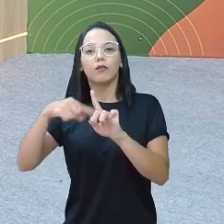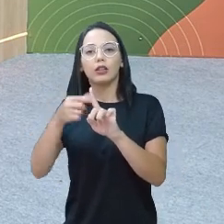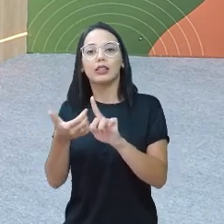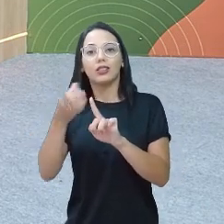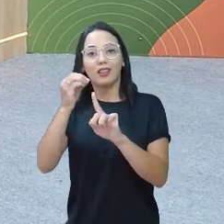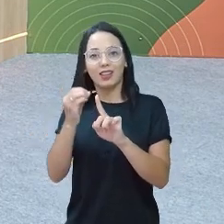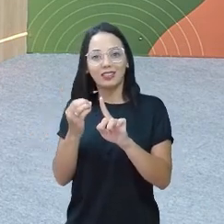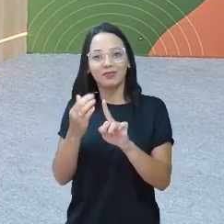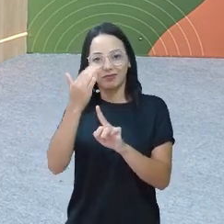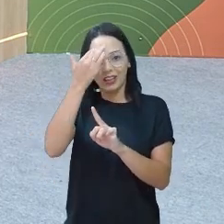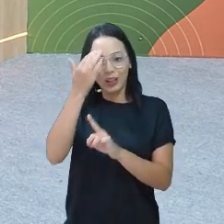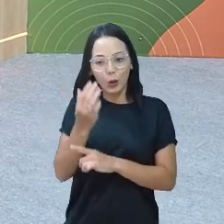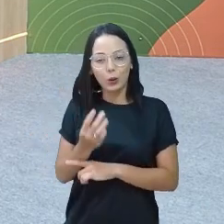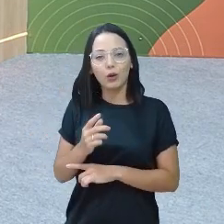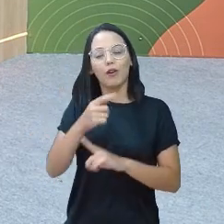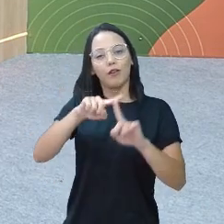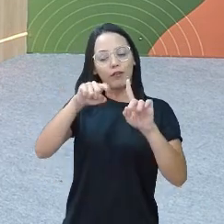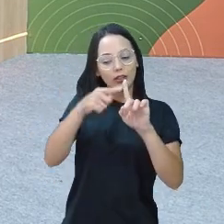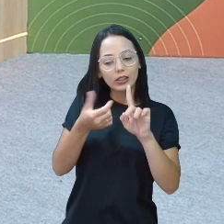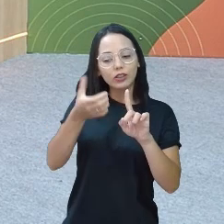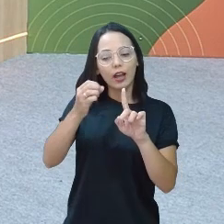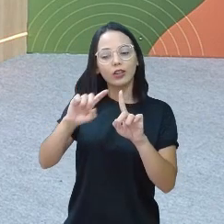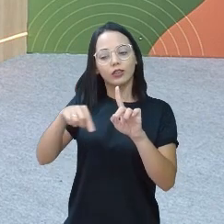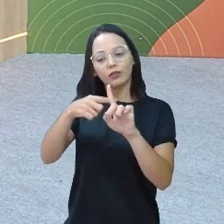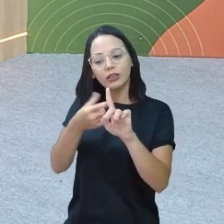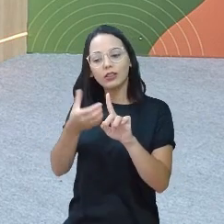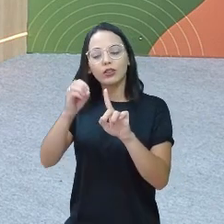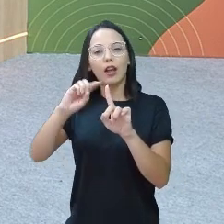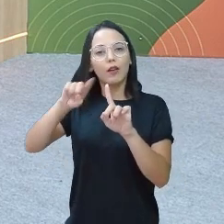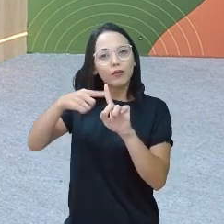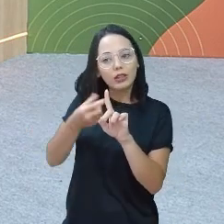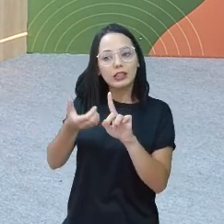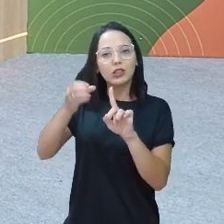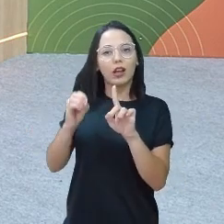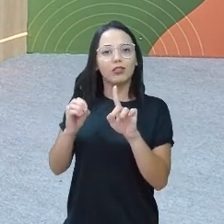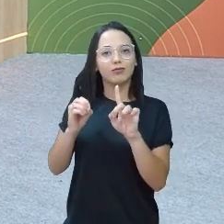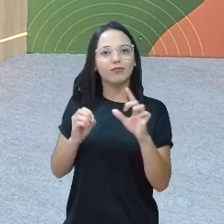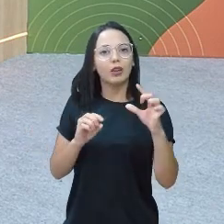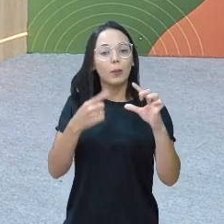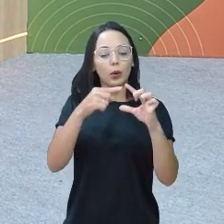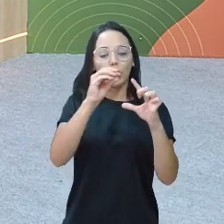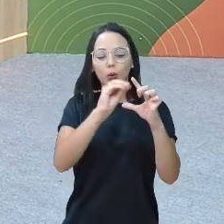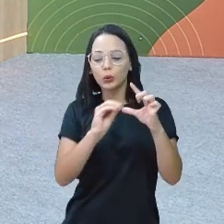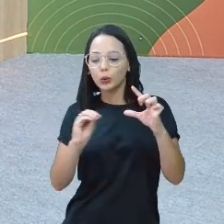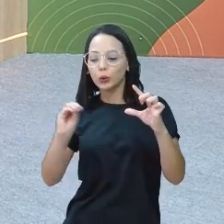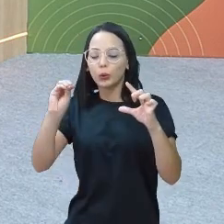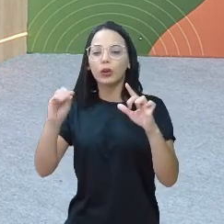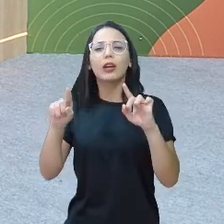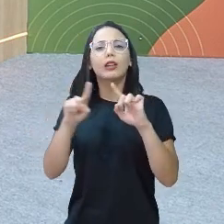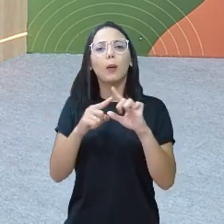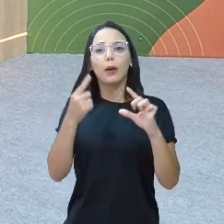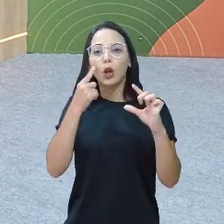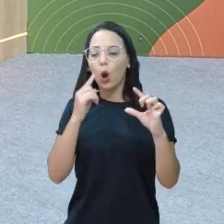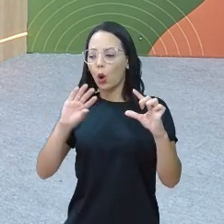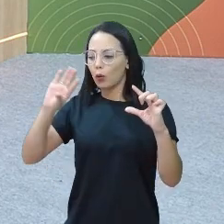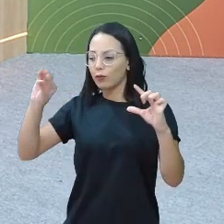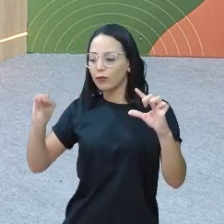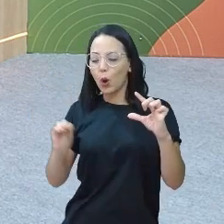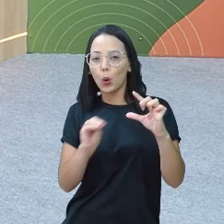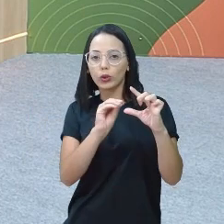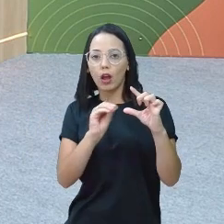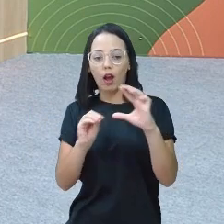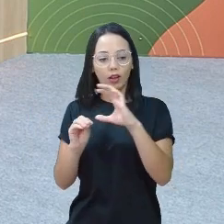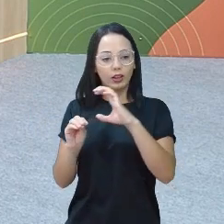10 3 vezes, né? Vezes 10, vezes 10 e vezes 10. Assim como se a gente fosse voltar, né? Uma das conversões